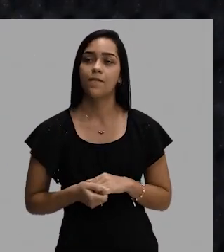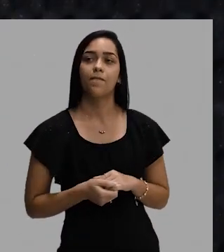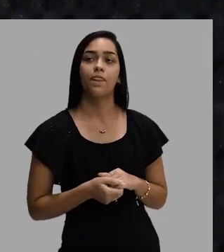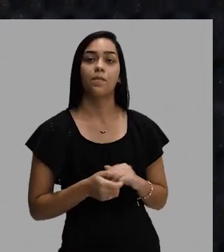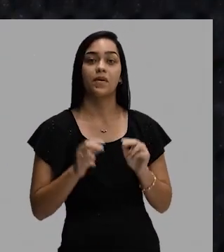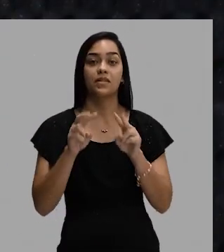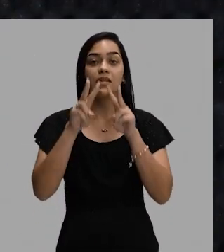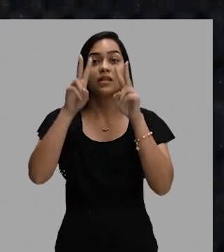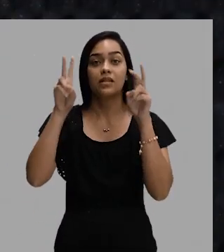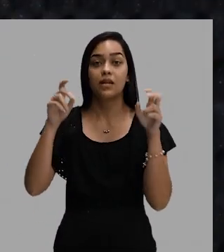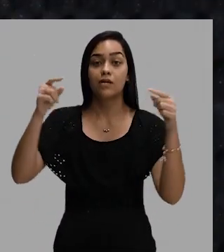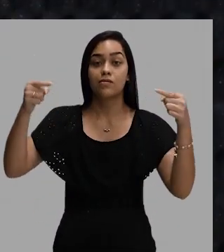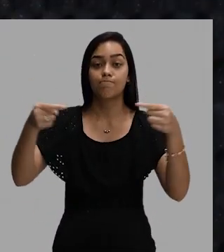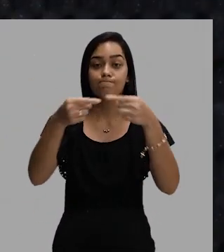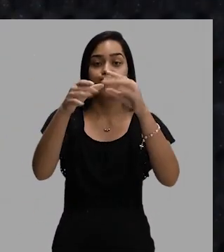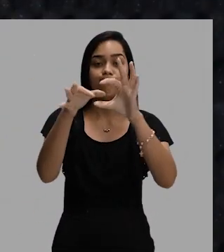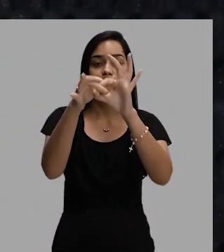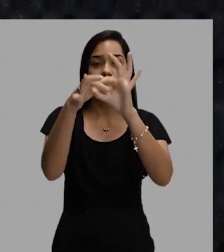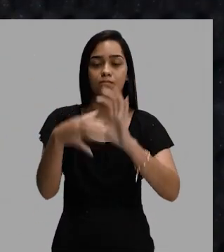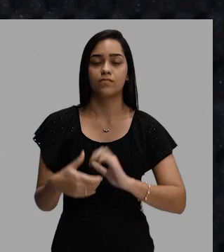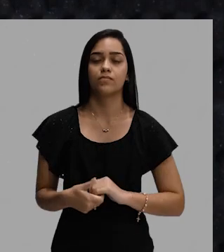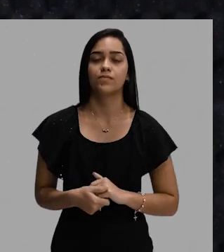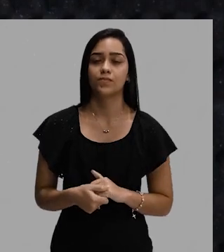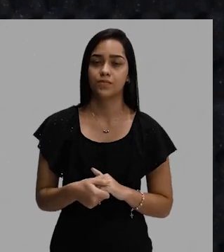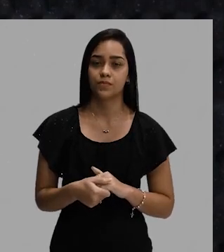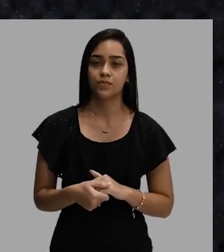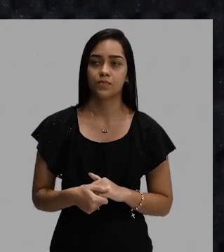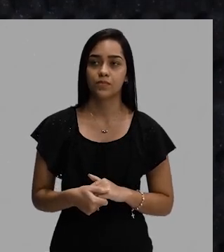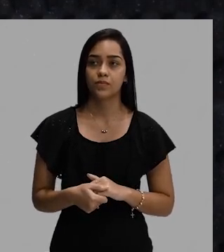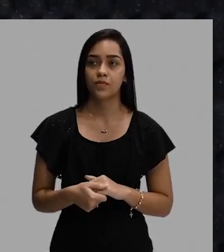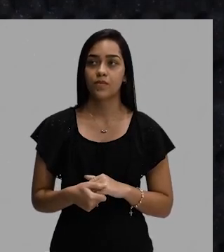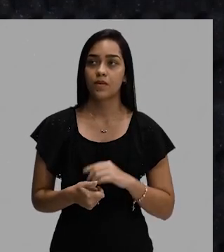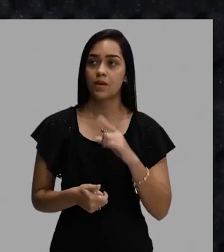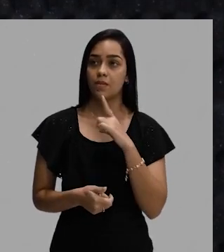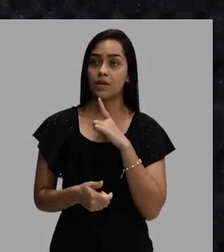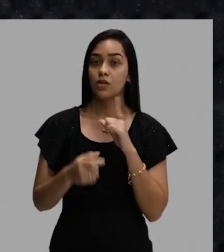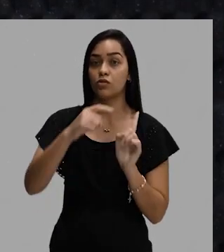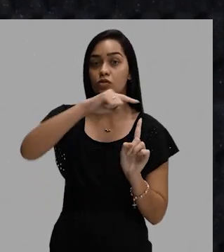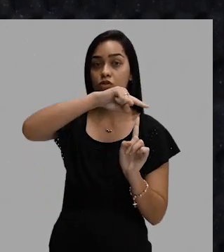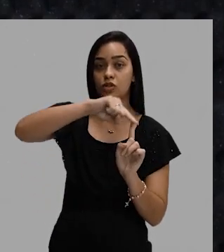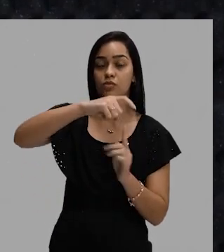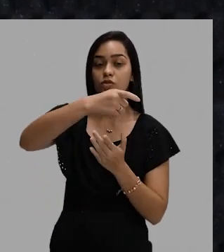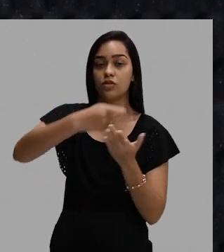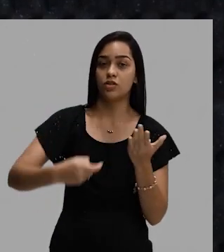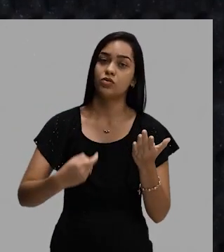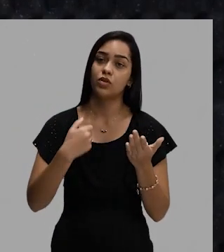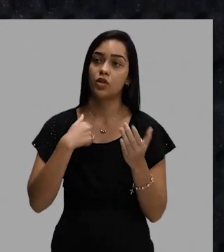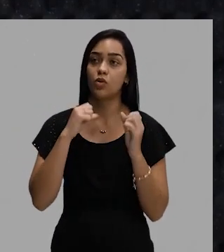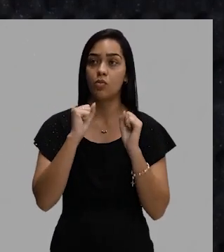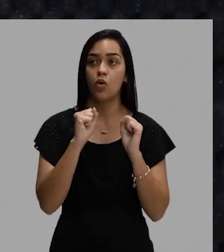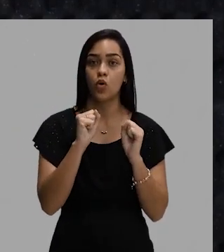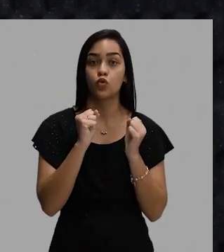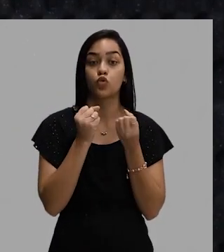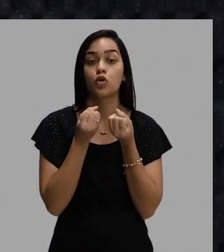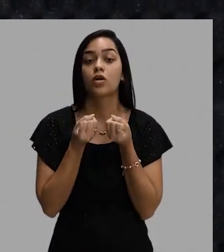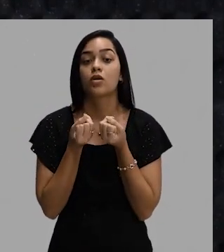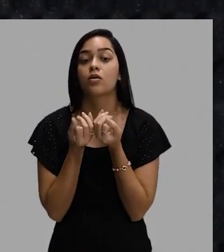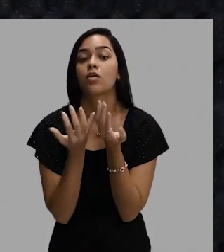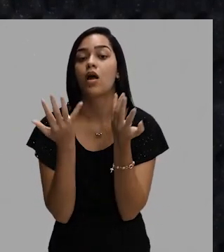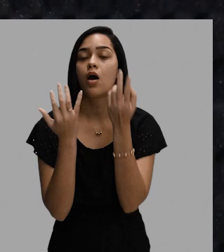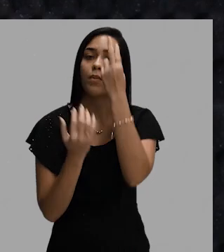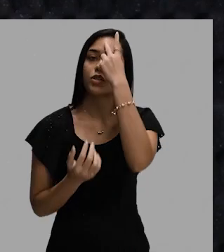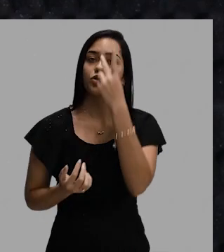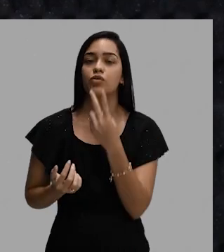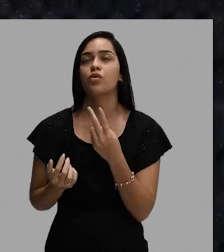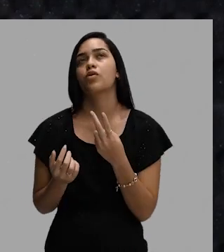são assuntos intrinsecamente ligados. Para ter tipo de texto, eu posso contar uma história,